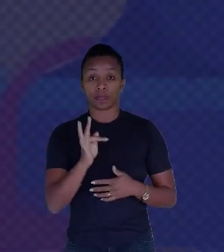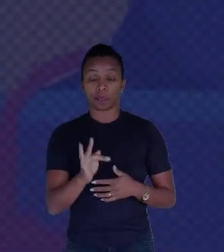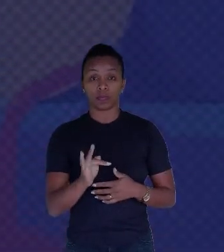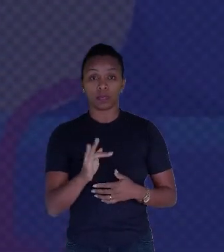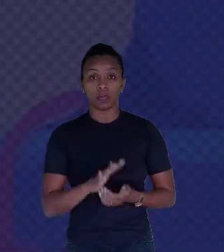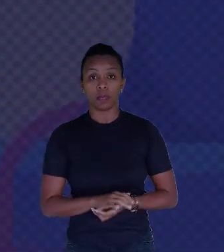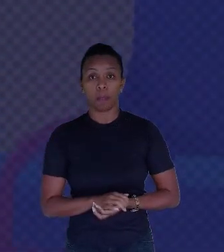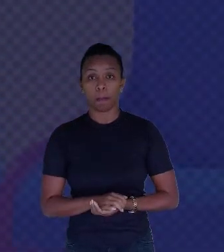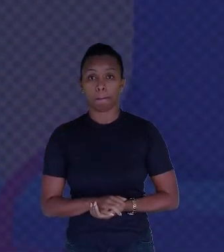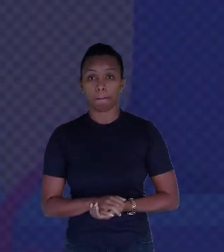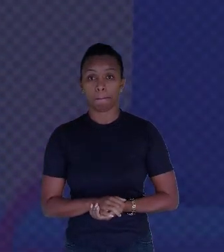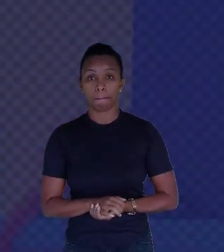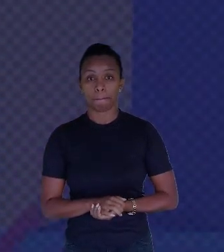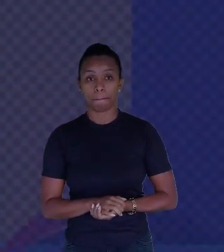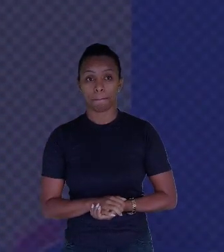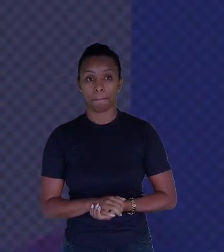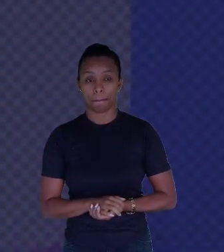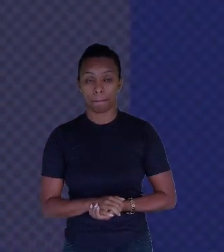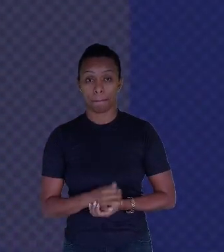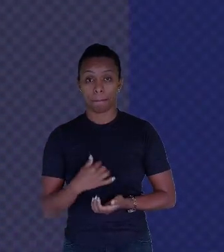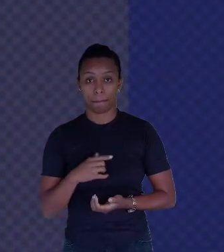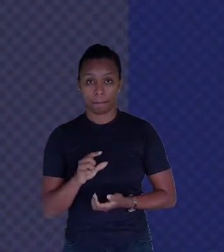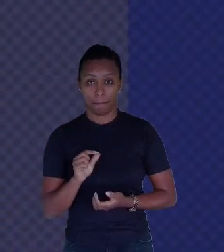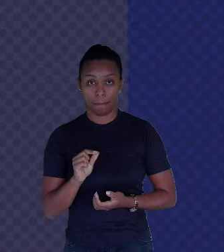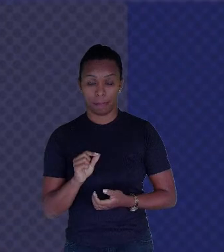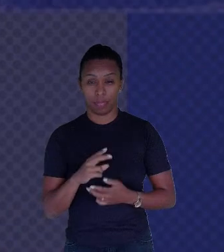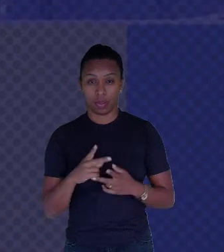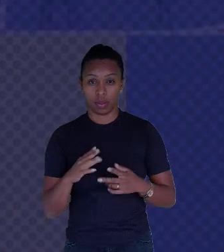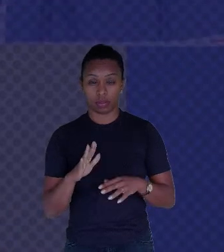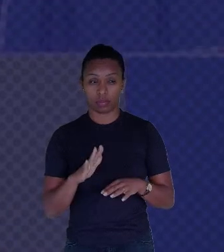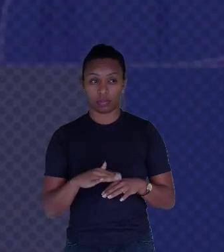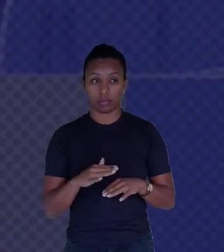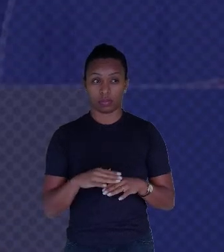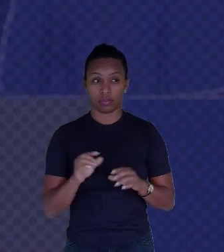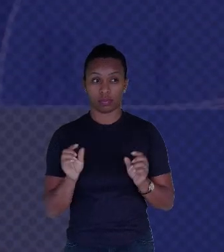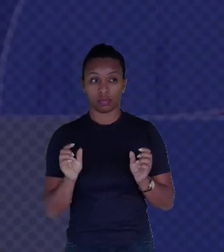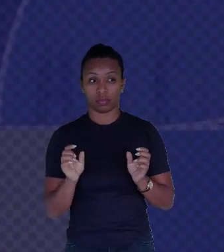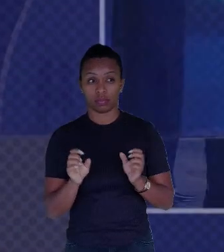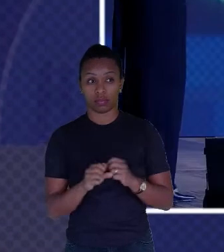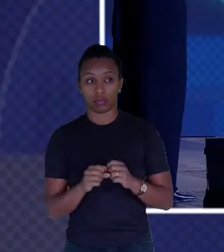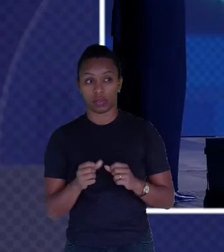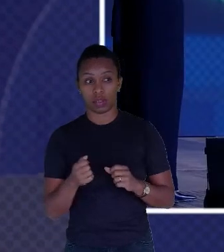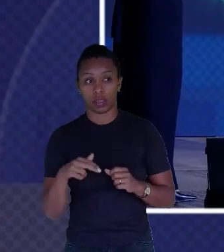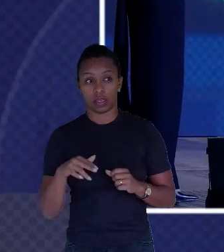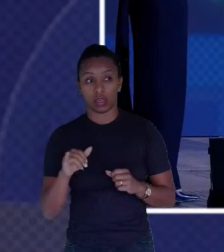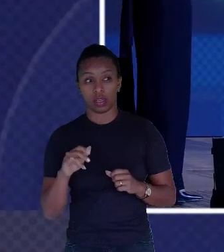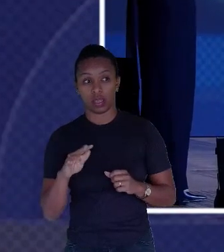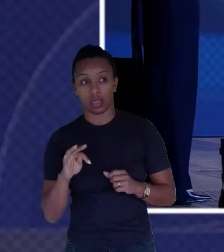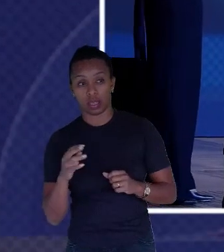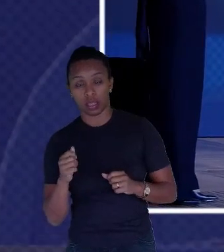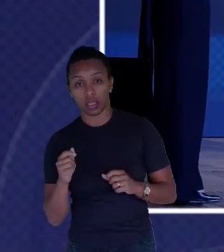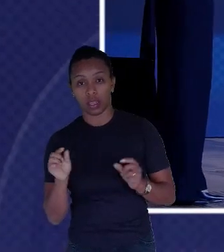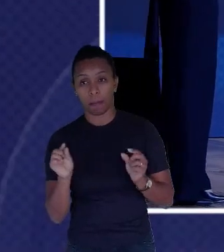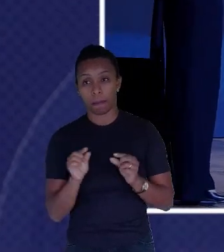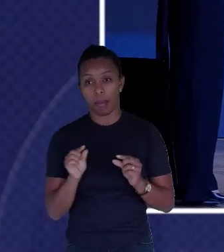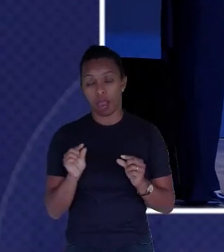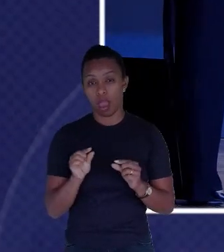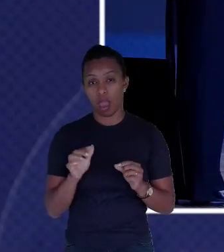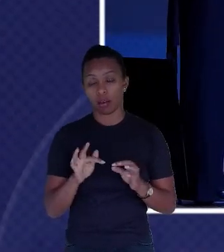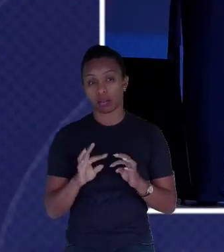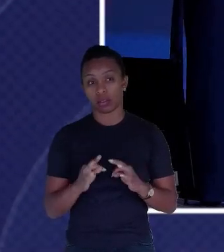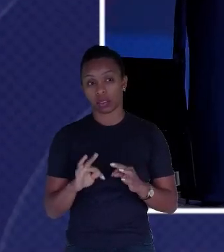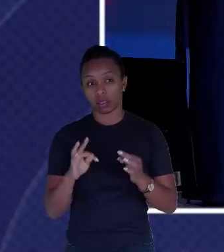futuro e eu confesso que eu prefiro uma coisa mais do Coreto da Anita Malfatti -